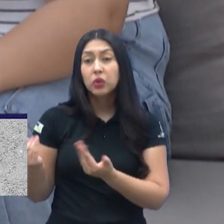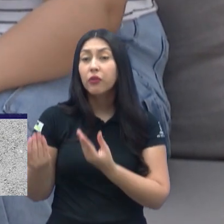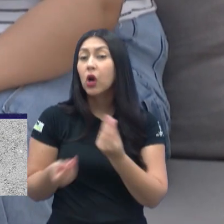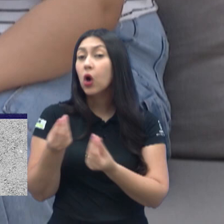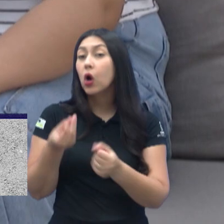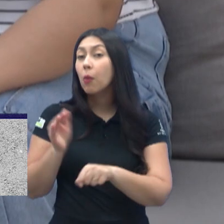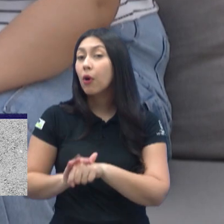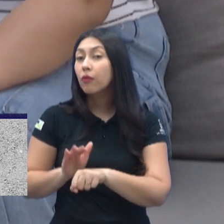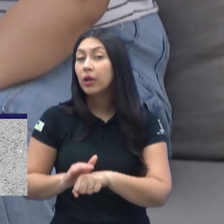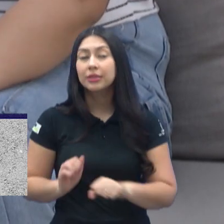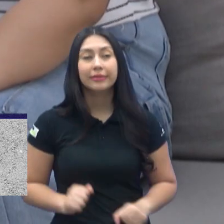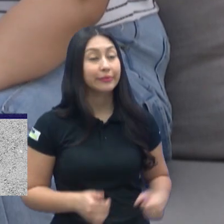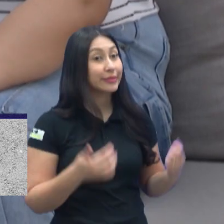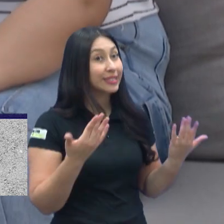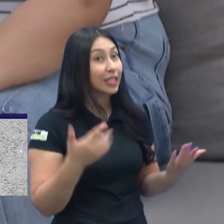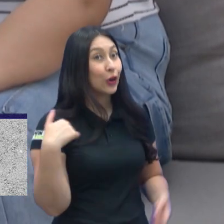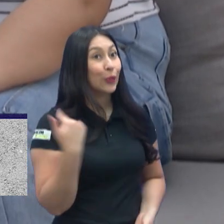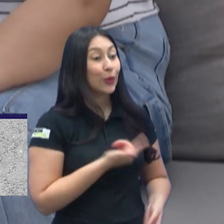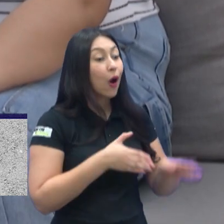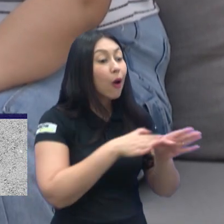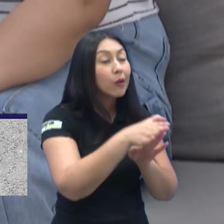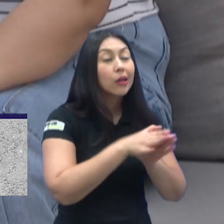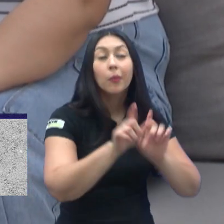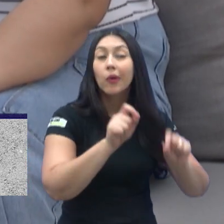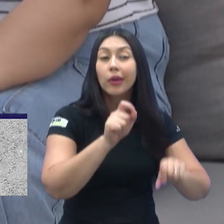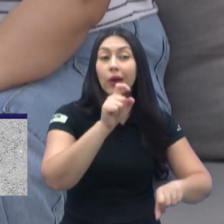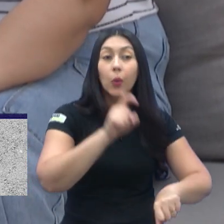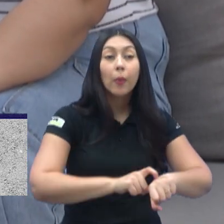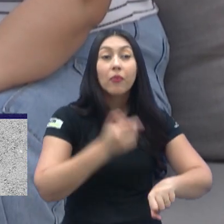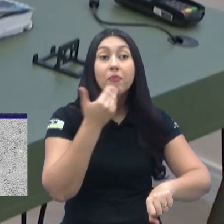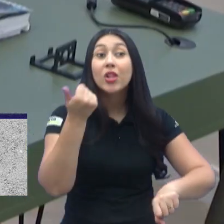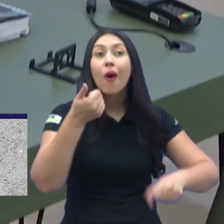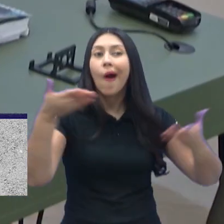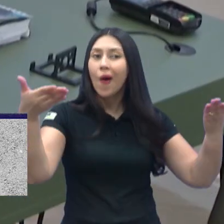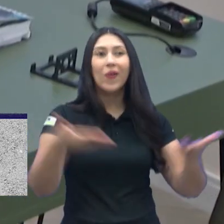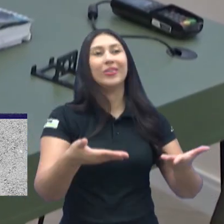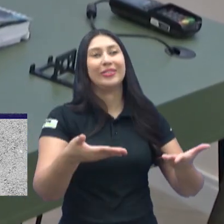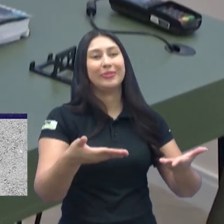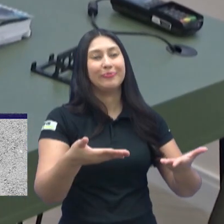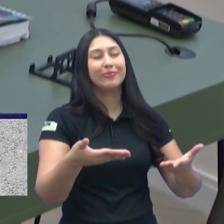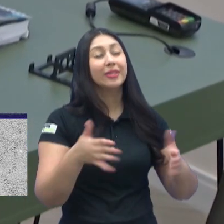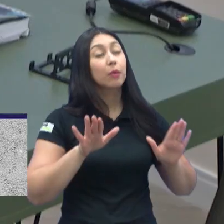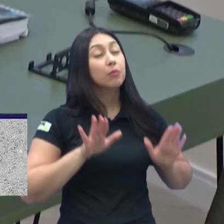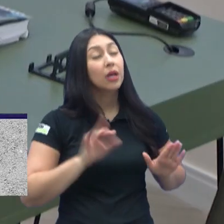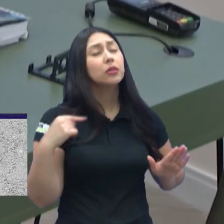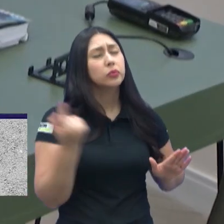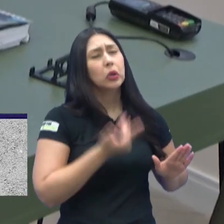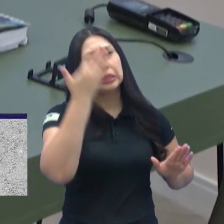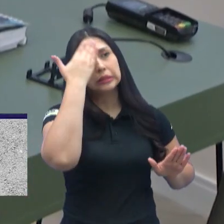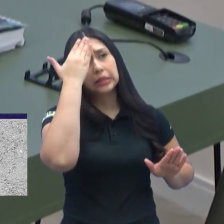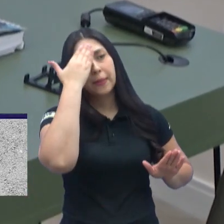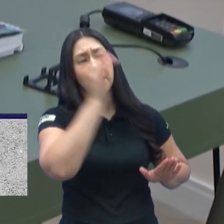isso? Olha, a gente sempre orienta que o momento de fazer uma previdência seja hoje. Porém, a gente sabe das dificuldades